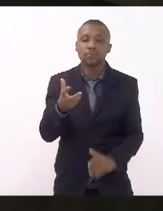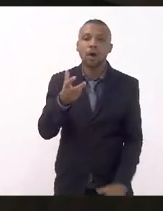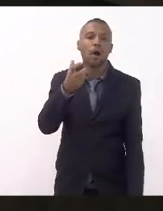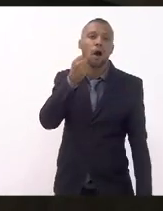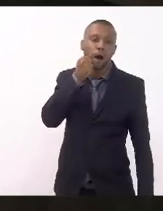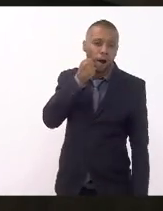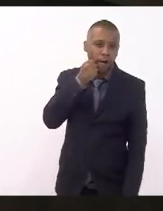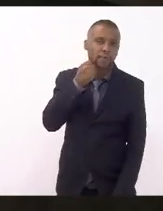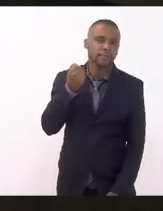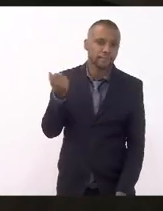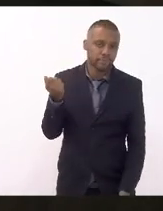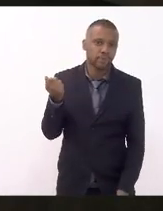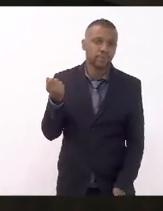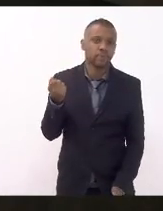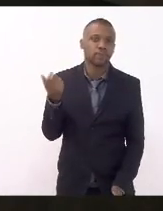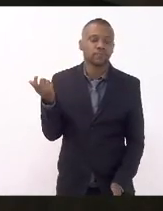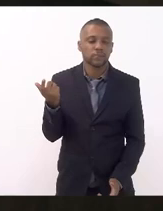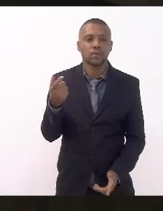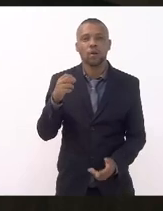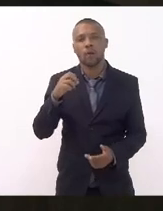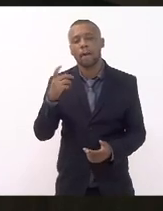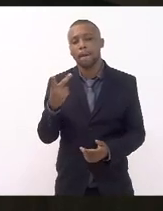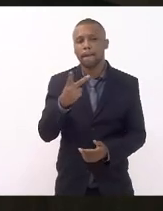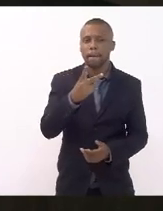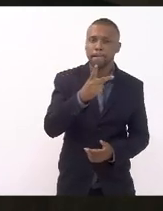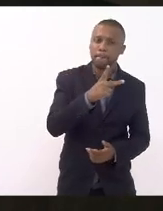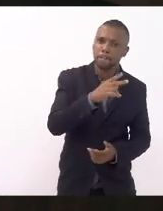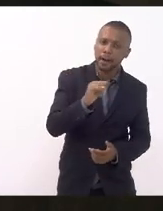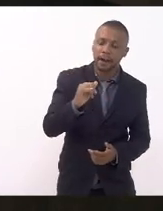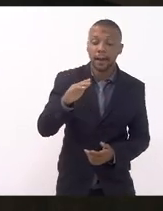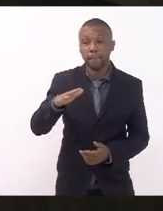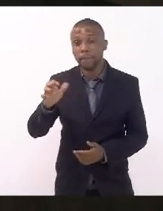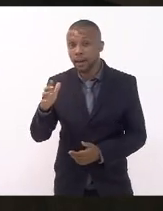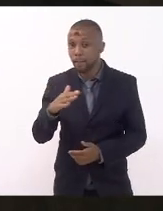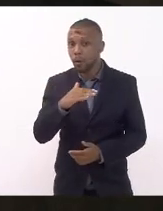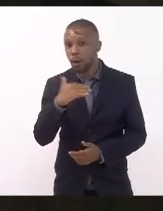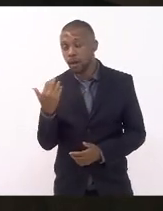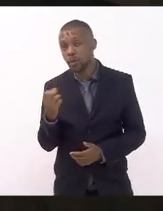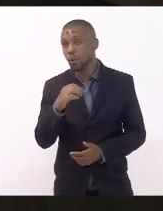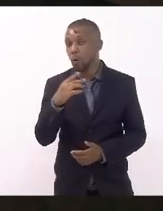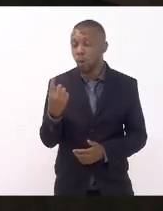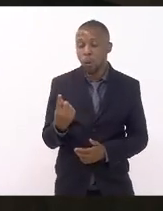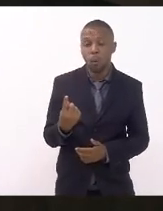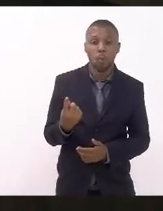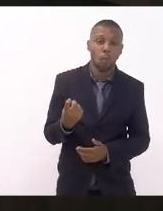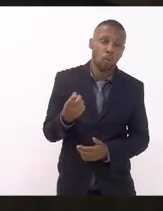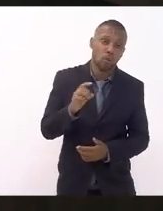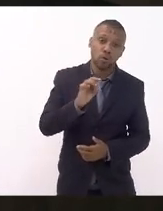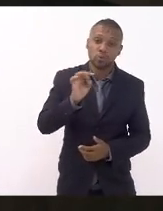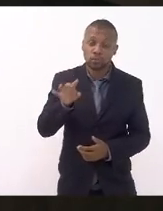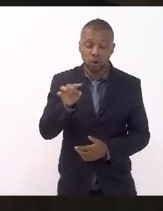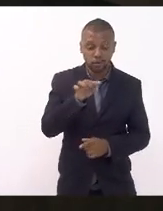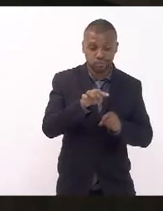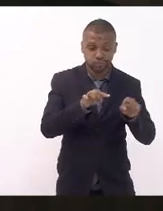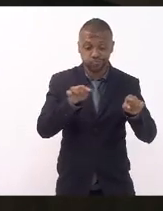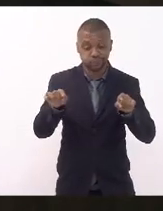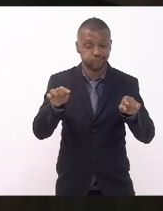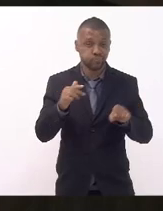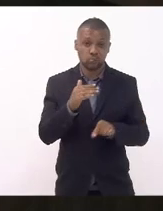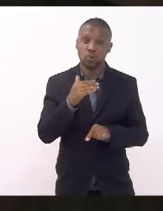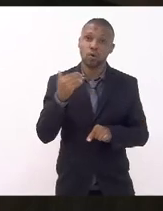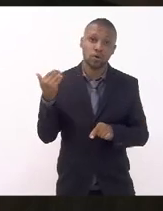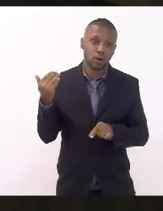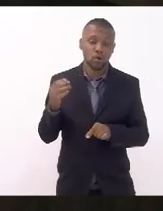orfandade bilateral ou monoparental, que tenham perdido seus genitores